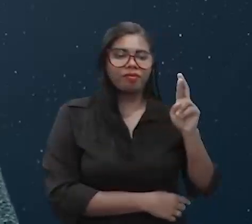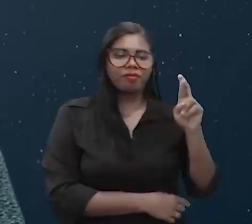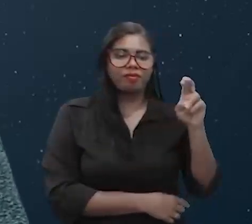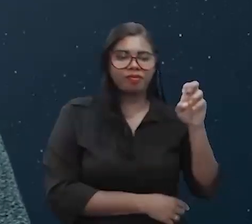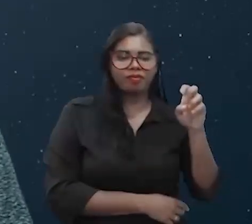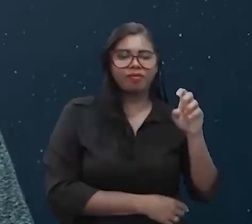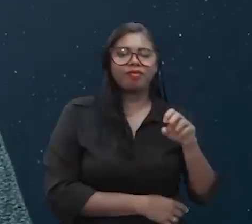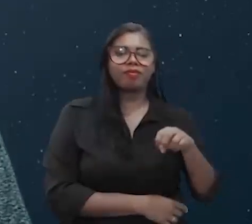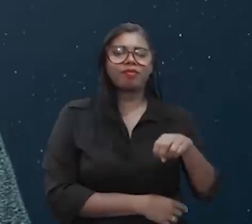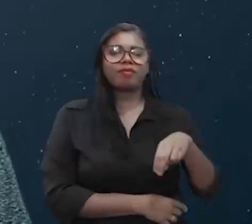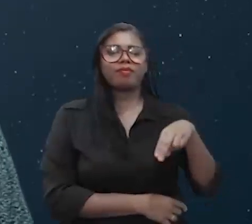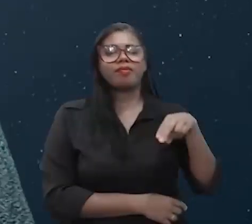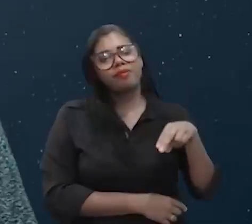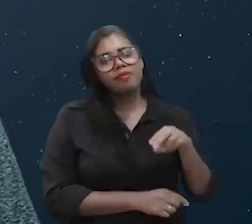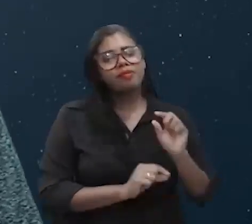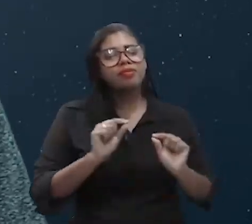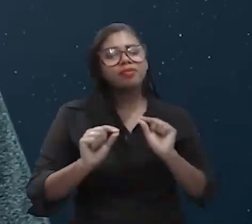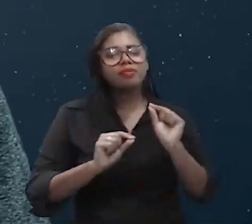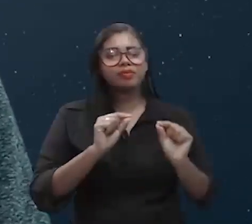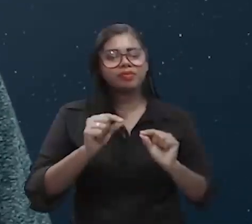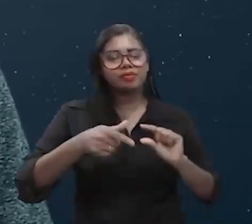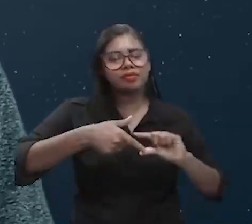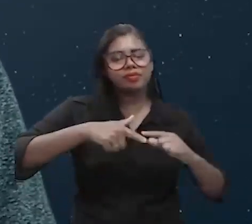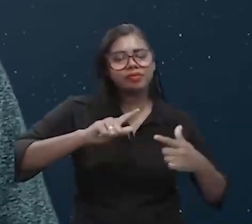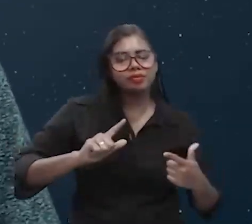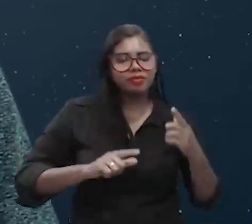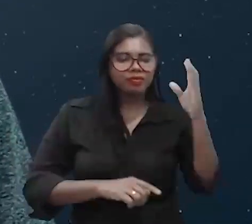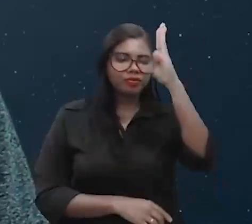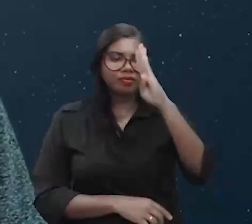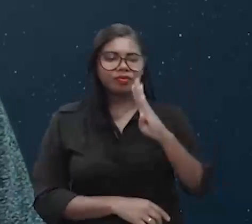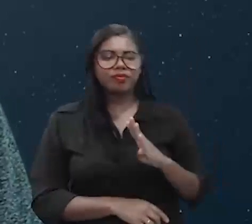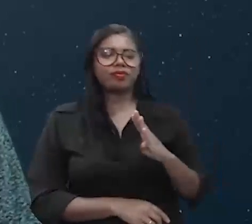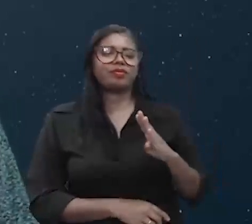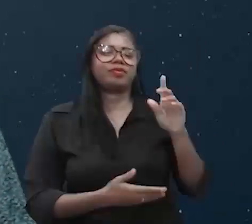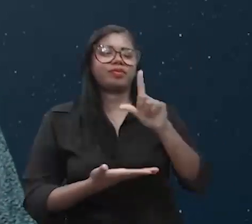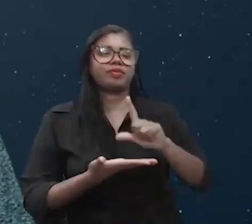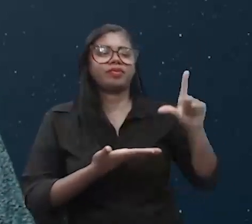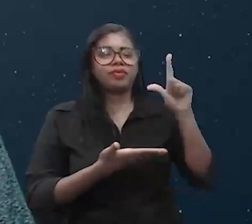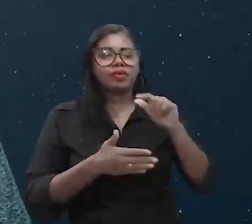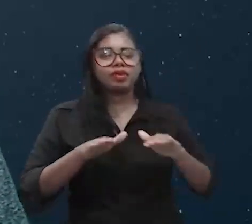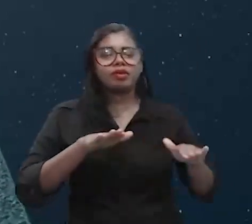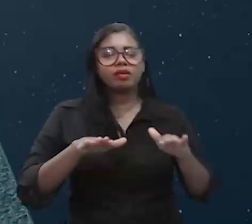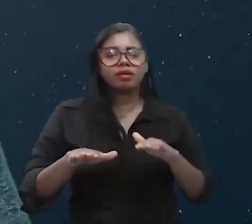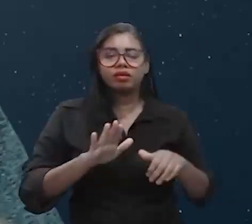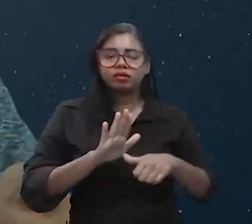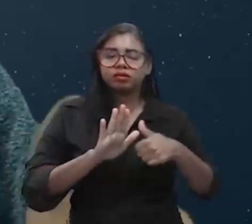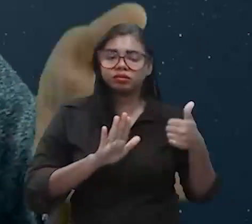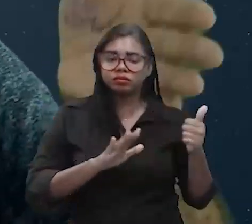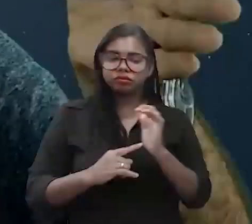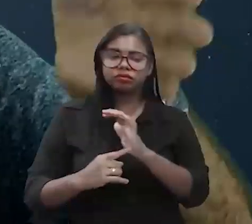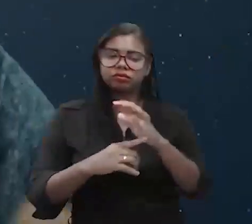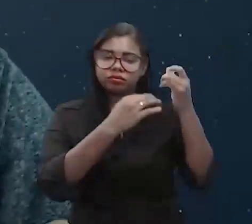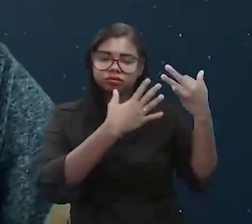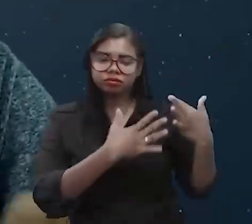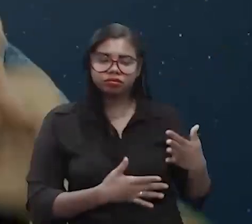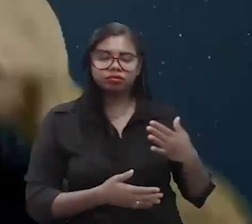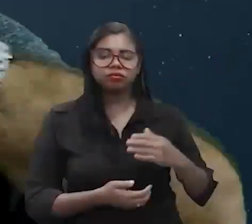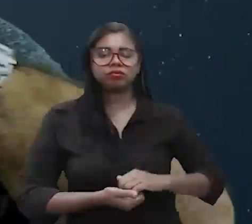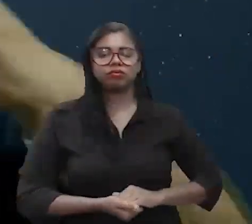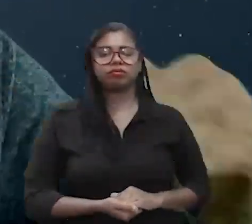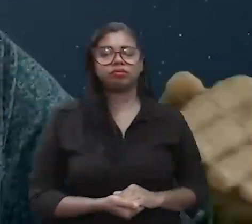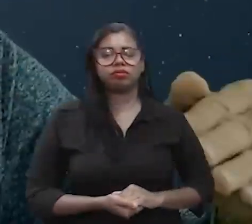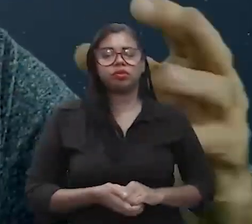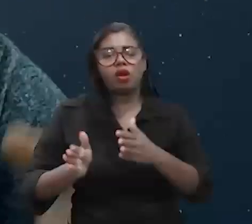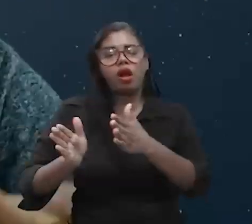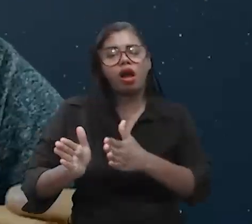que não foi um movimento literário, o pré-modernismo não foi um movimento literário. É apenas um período que a